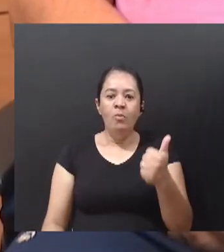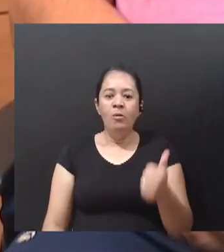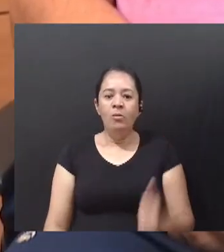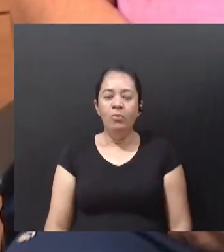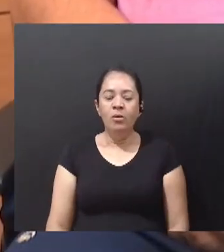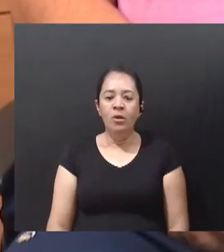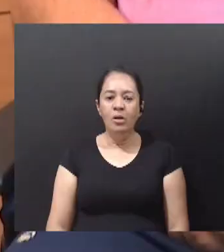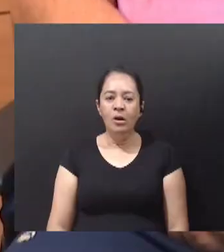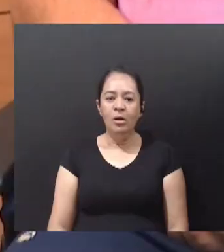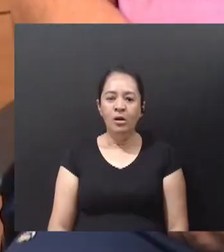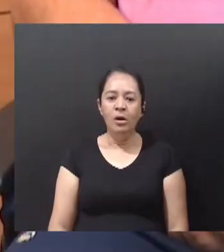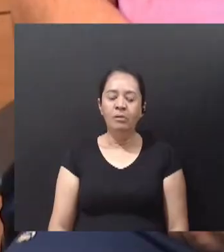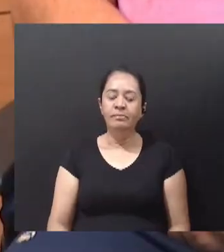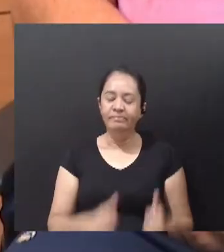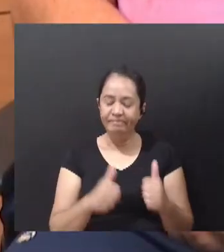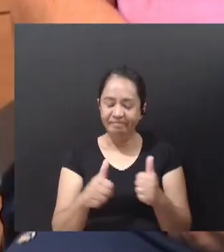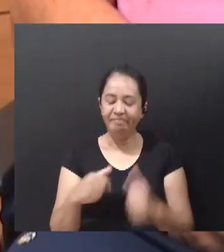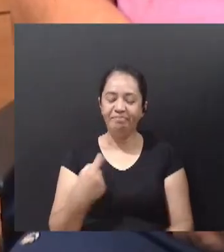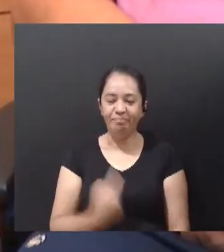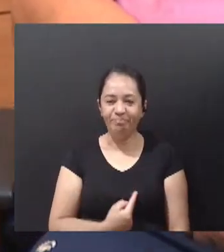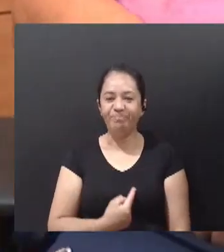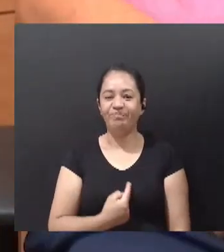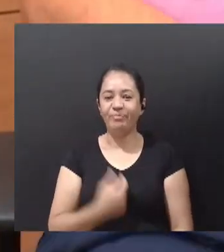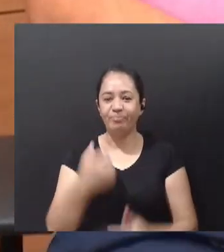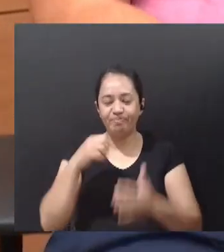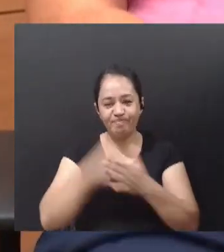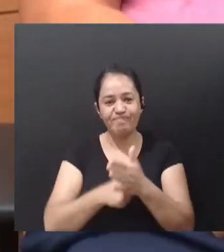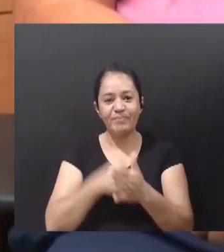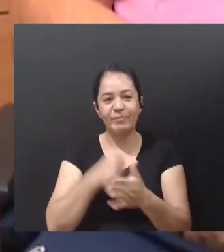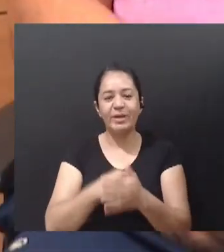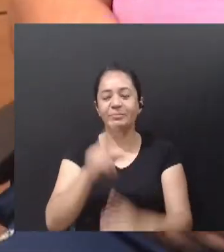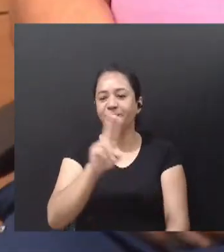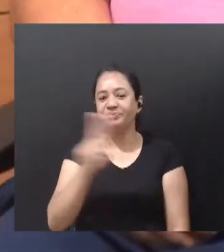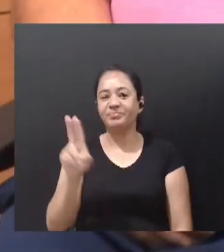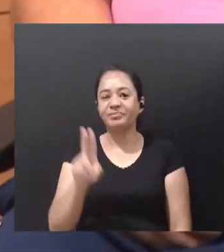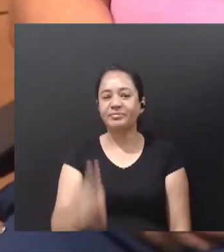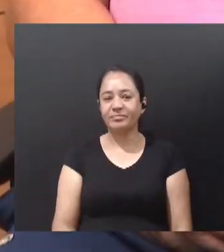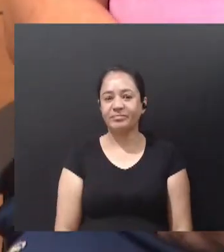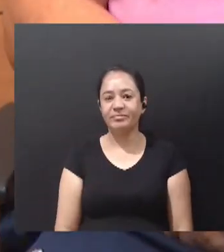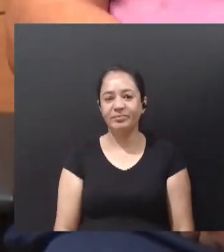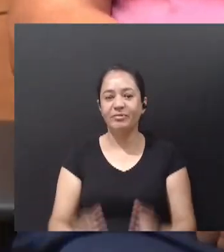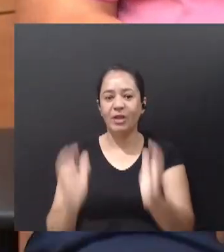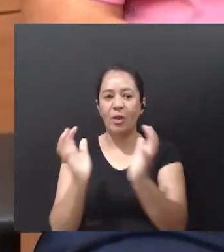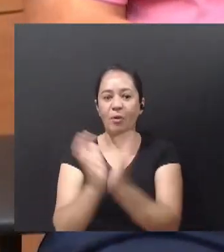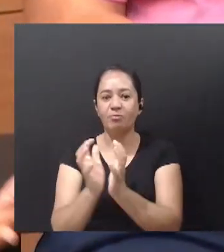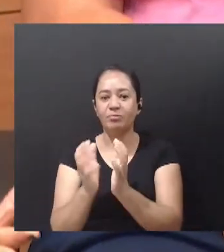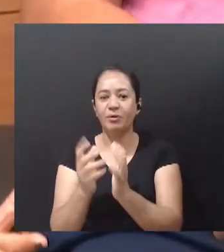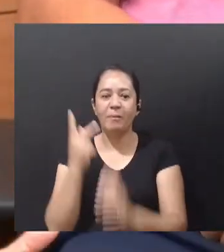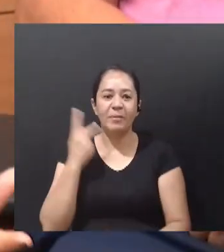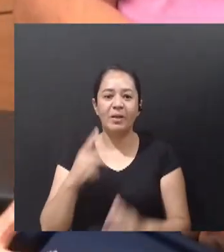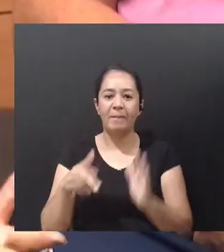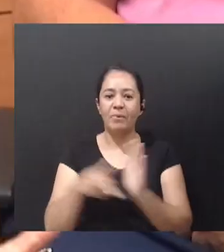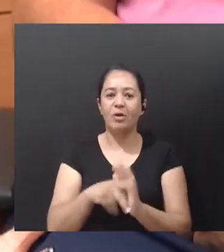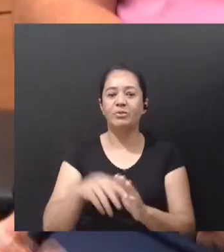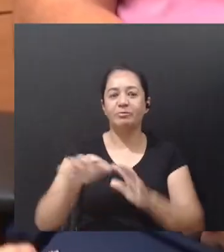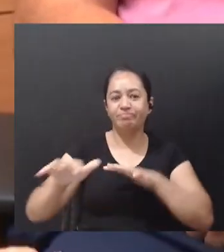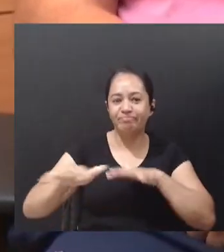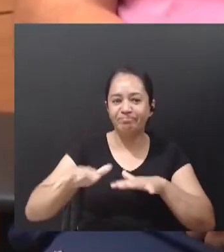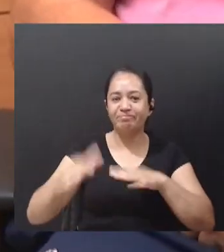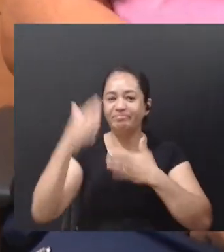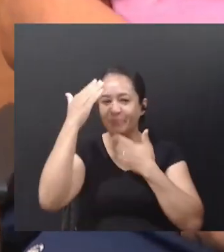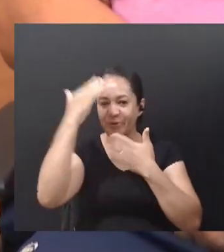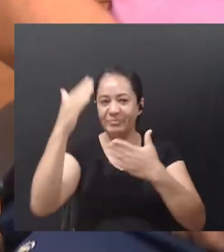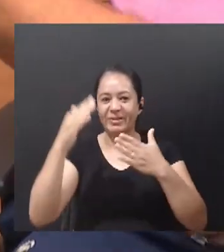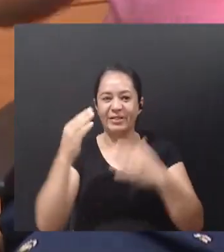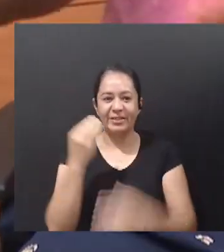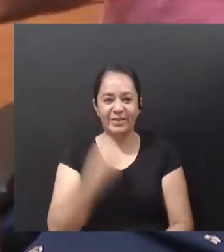pena a gente, né, brigar por esse nome. Frente Parlamentar do Hip Hop. É isso. Então, obrigada pela presença de todo mundo